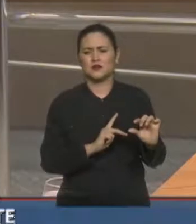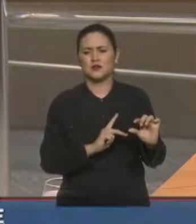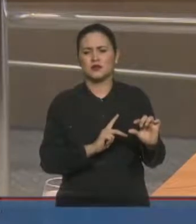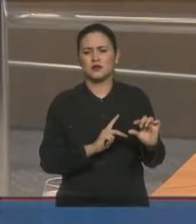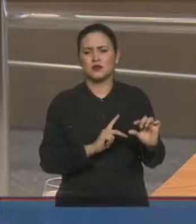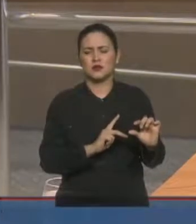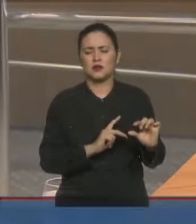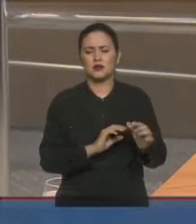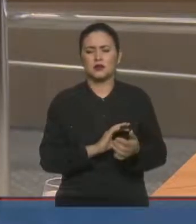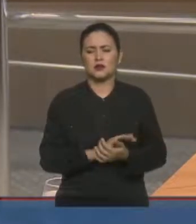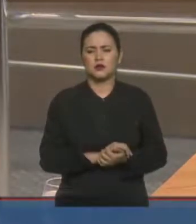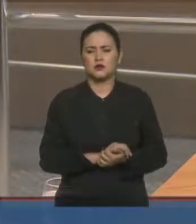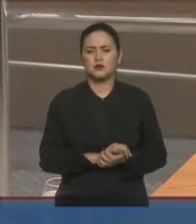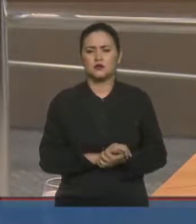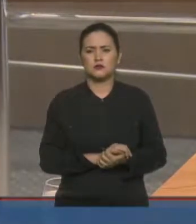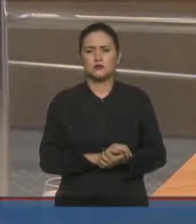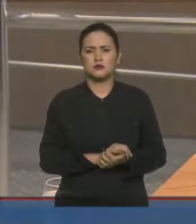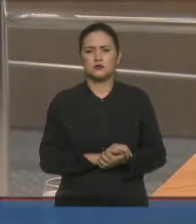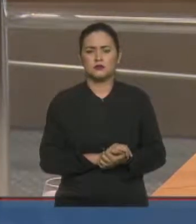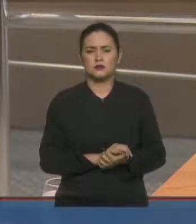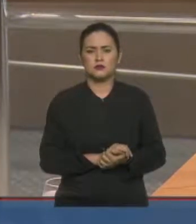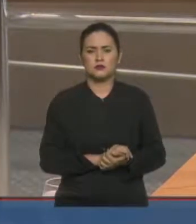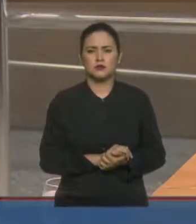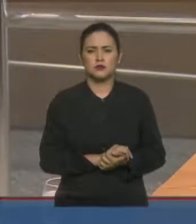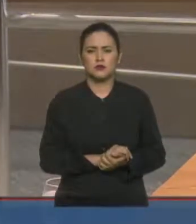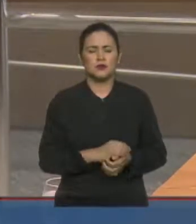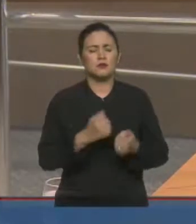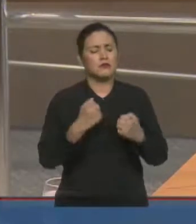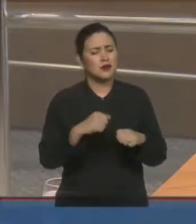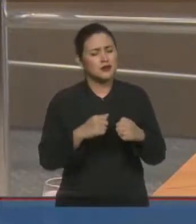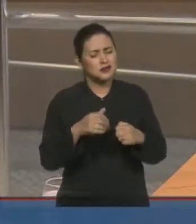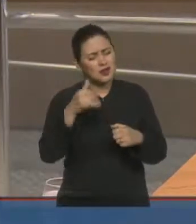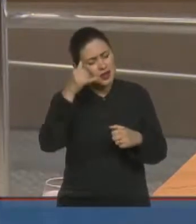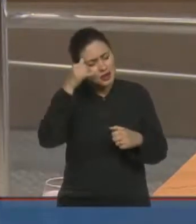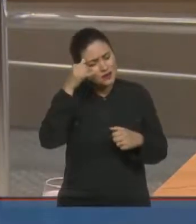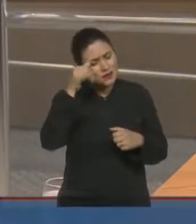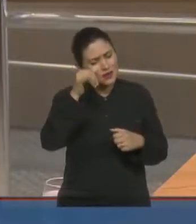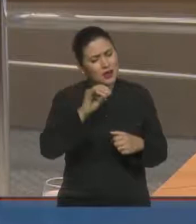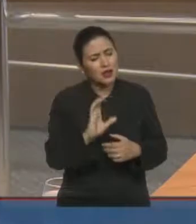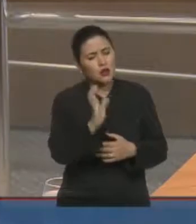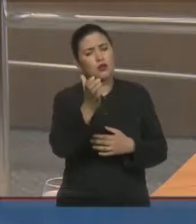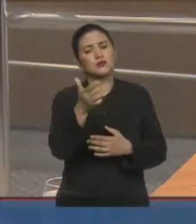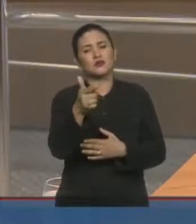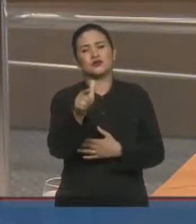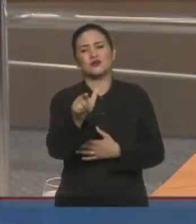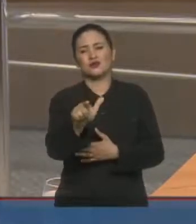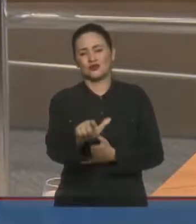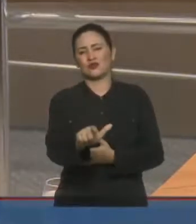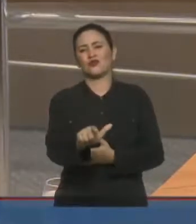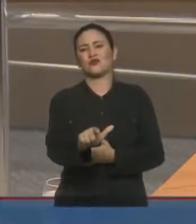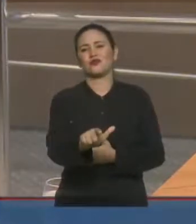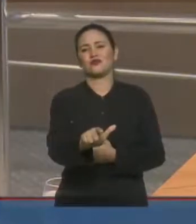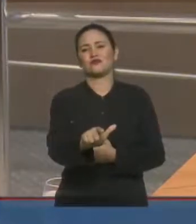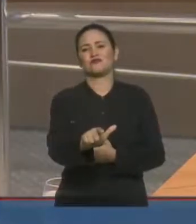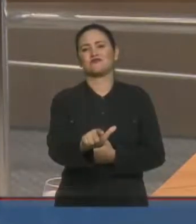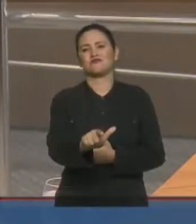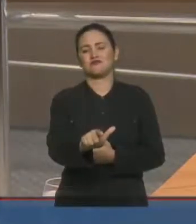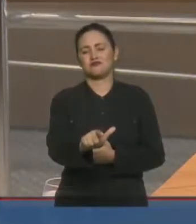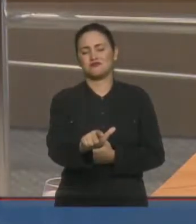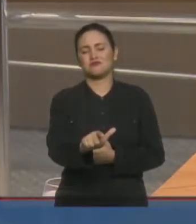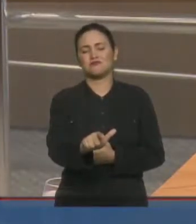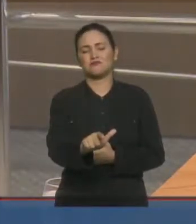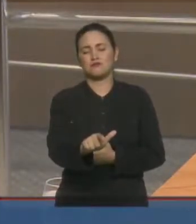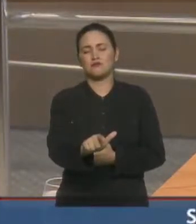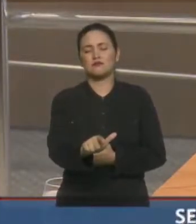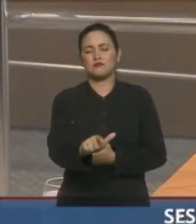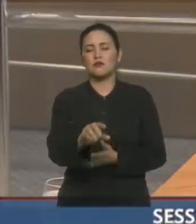fazer acontecer novamente, né, essas circunstâncias de violação, de grave violação de seus direitos. Durante